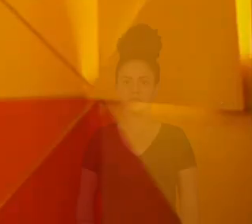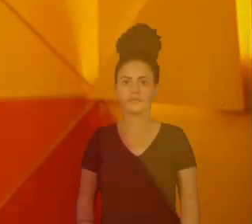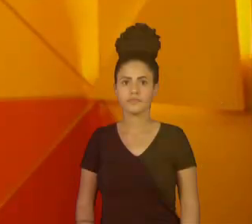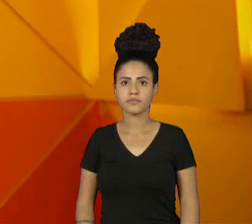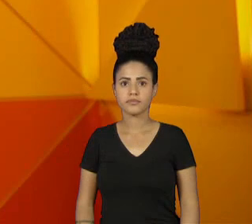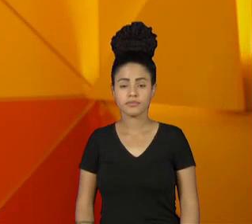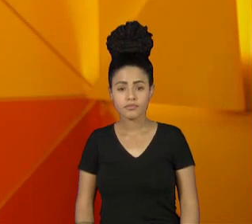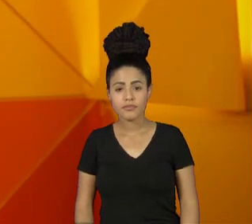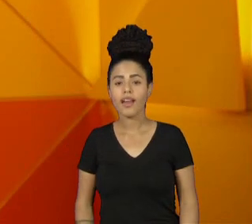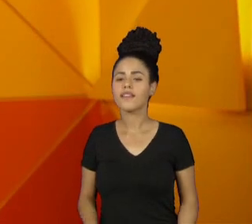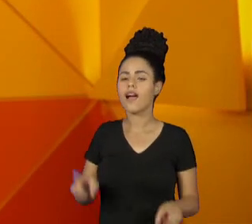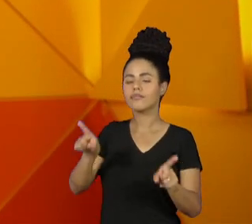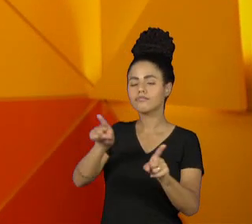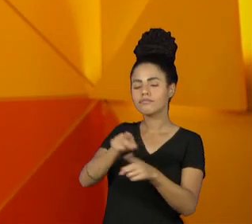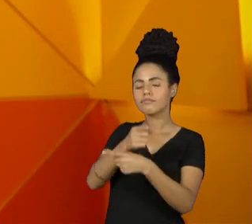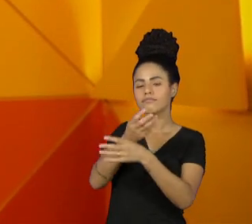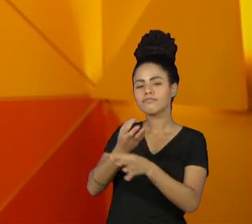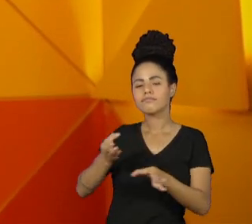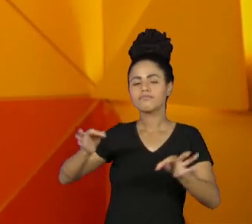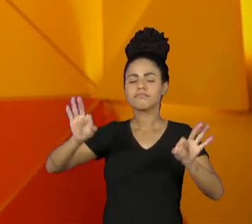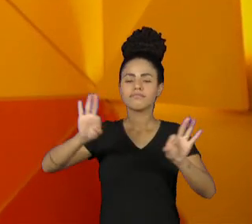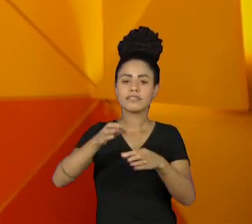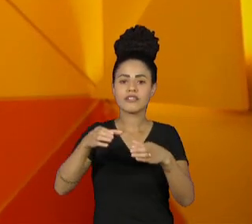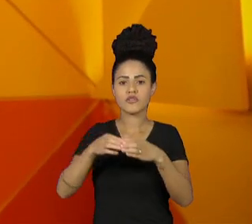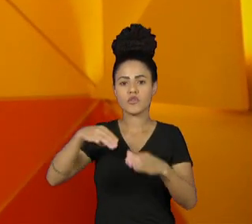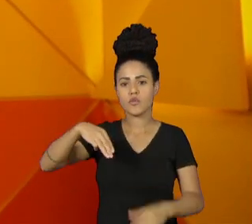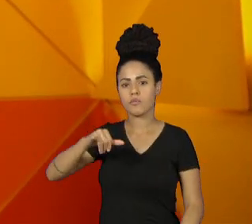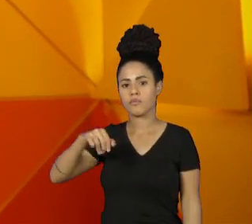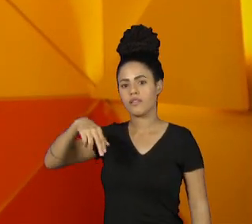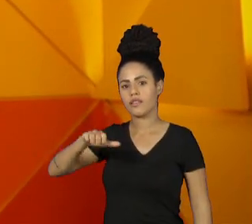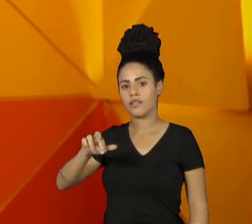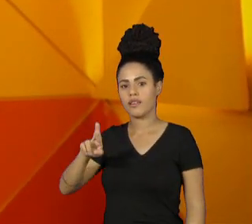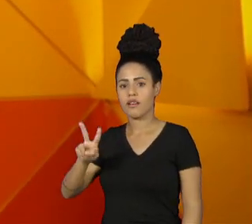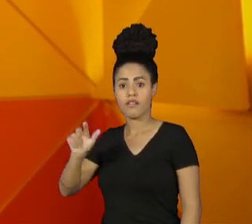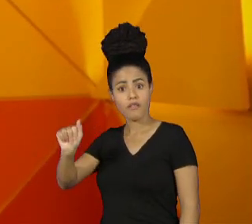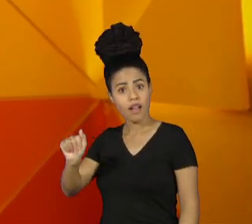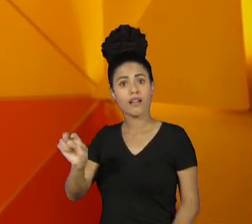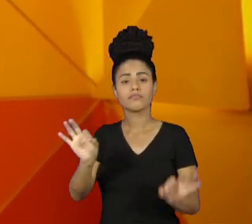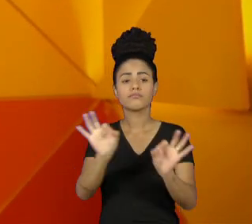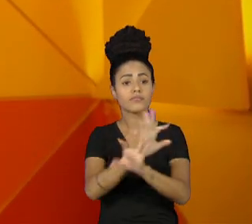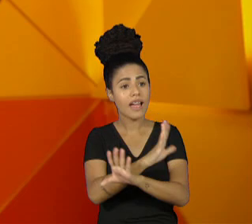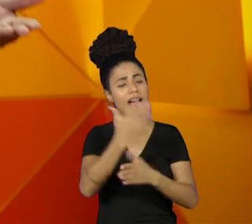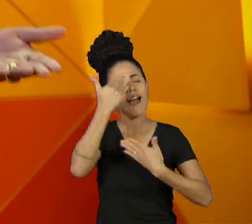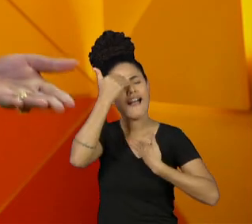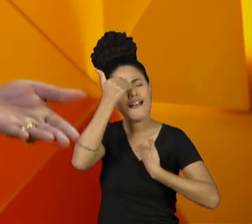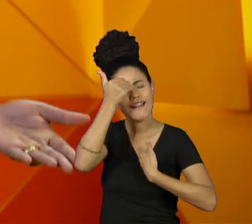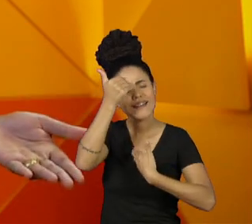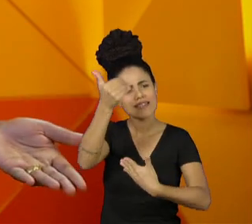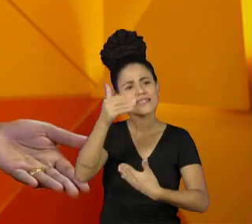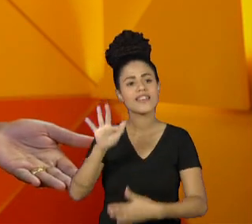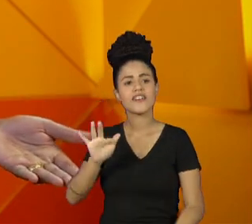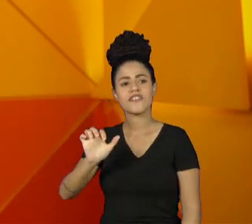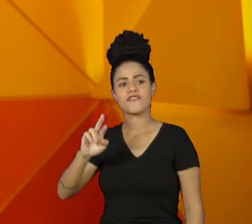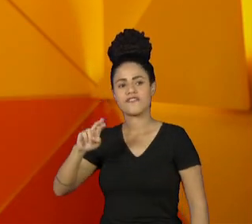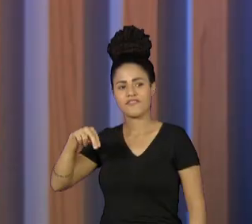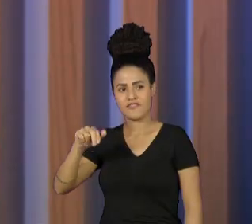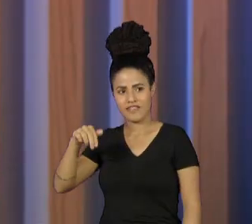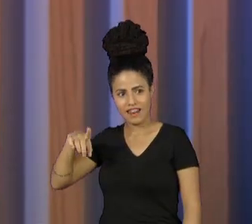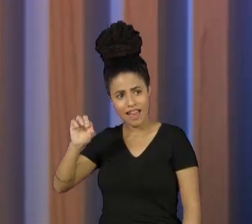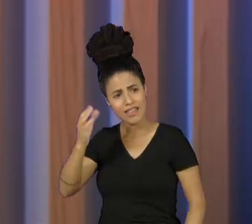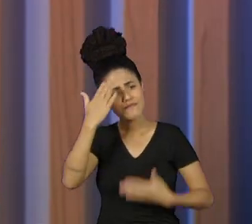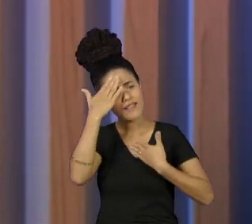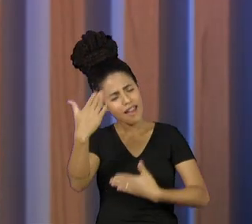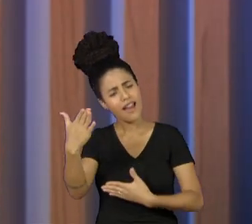O som da Orquestra Minerva, que a gente vai encerrando o Estação Livre de hoje. Eu quero agradecer, Maestro Fernando, muito obrigada pela presença.